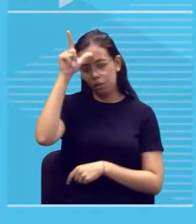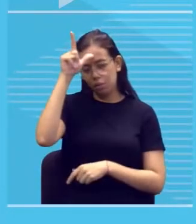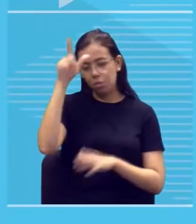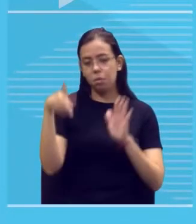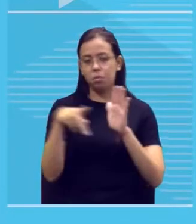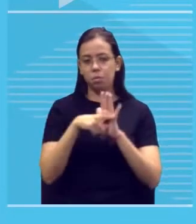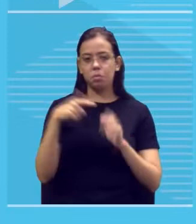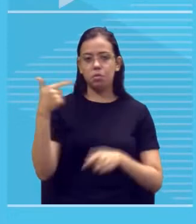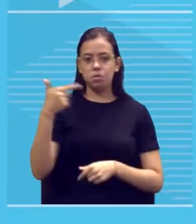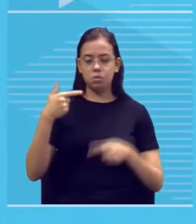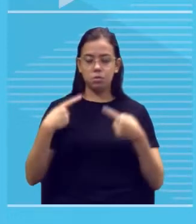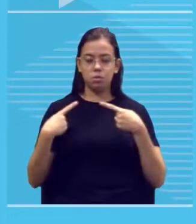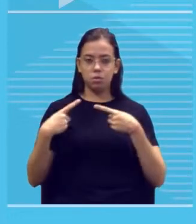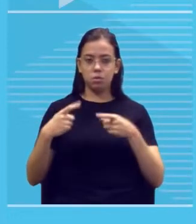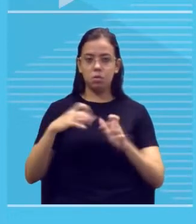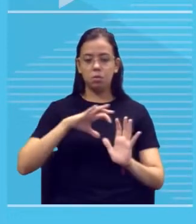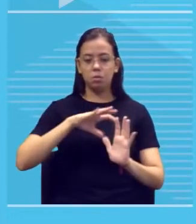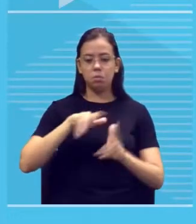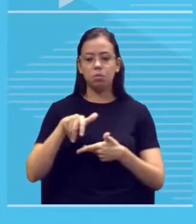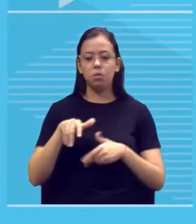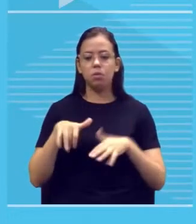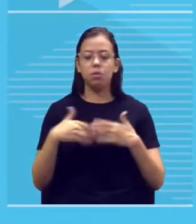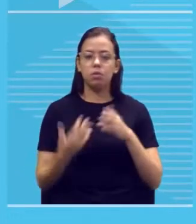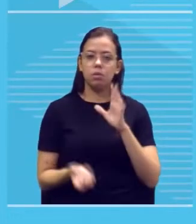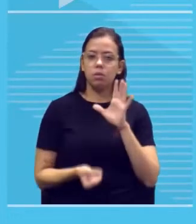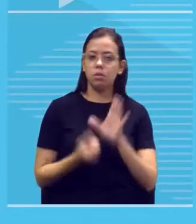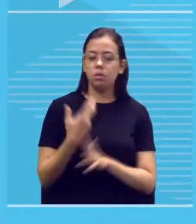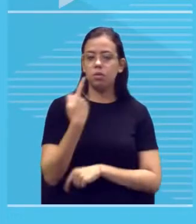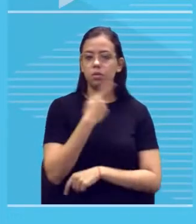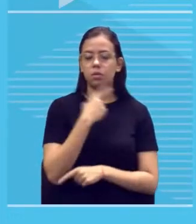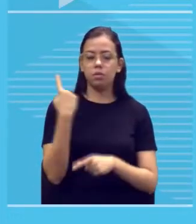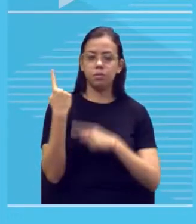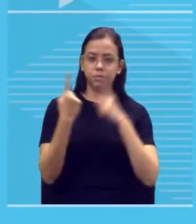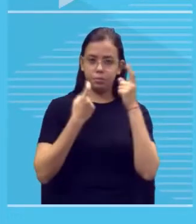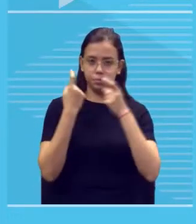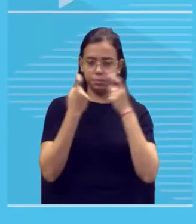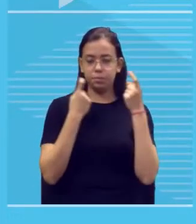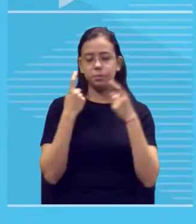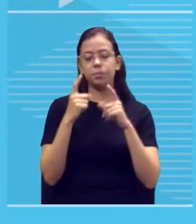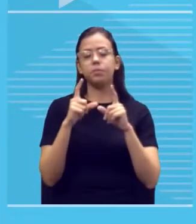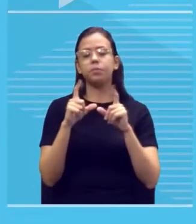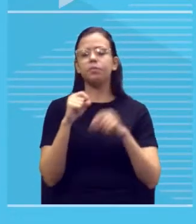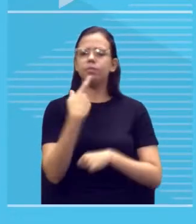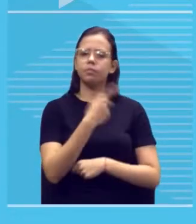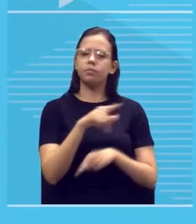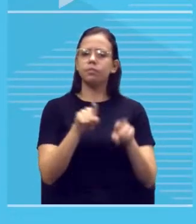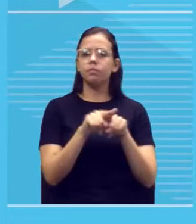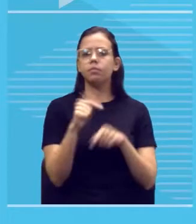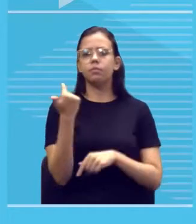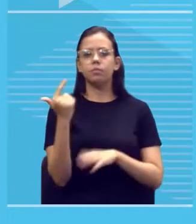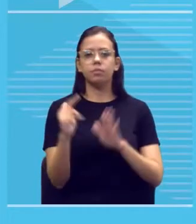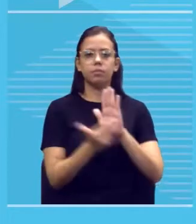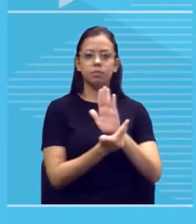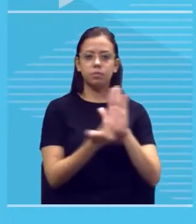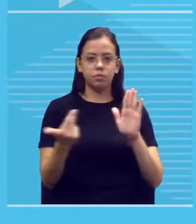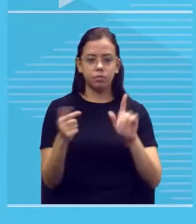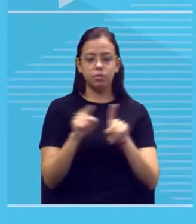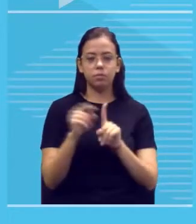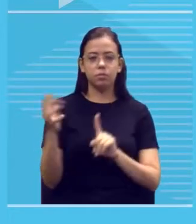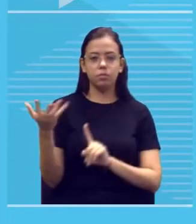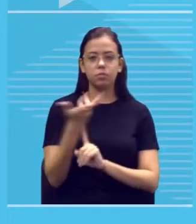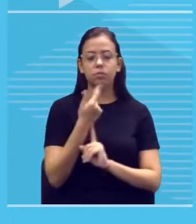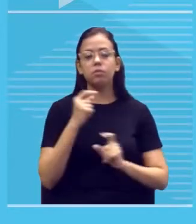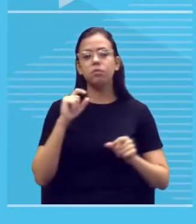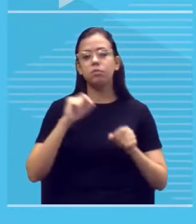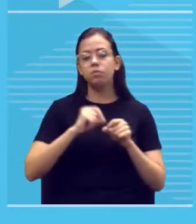mundial então cria-se uma preocupação por parte dele por parte não só dele mas de muitos outros pensadores e artistas de